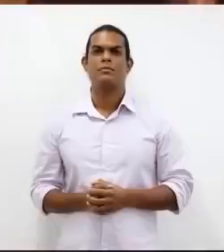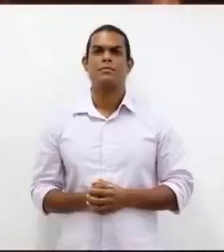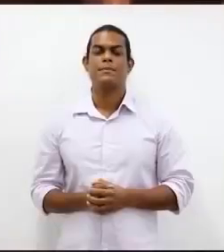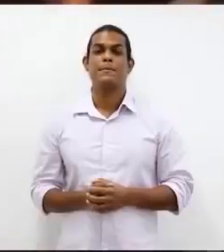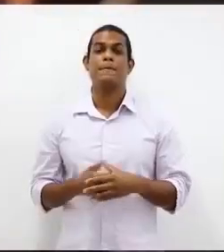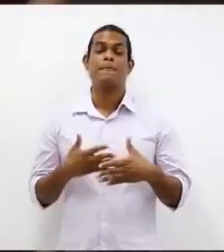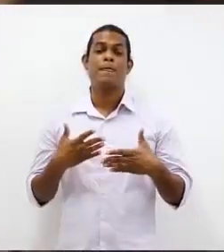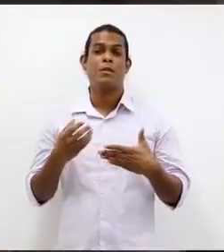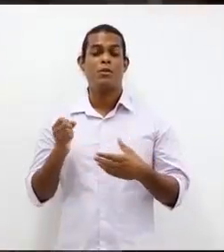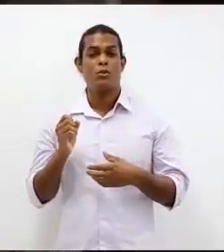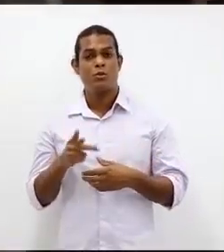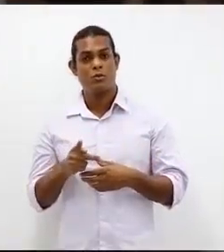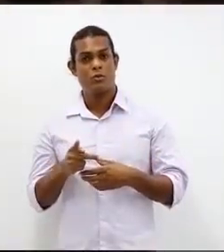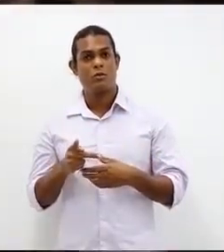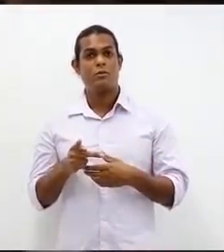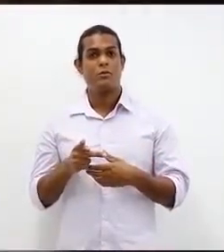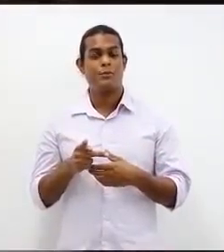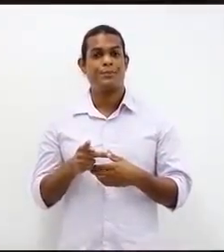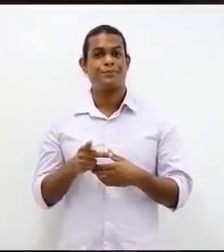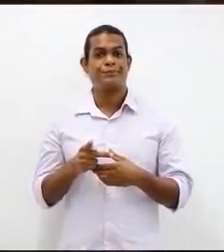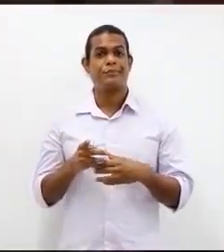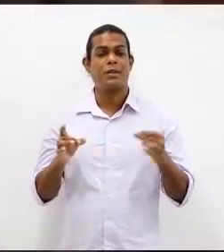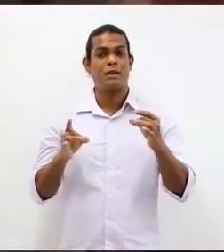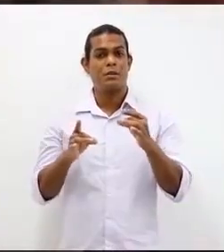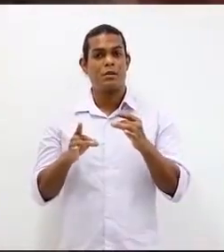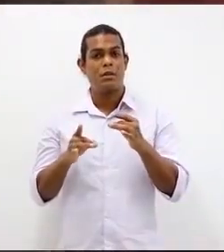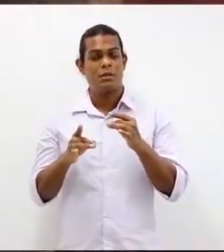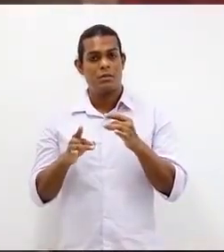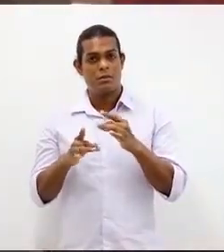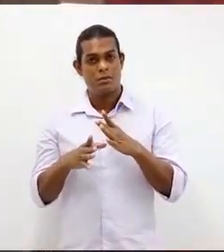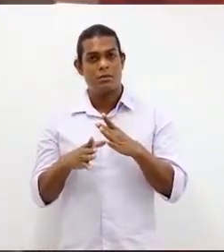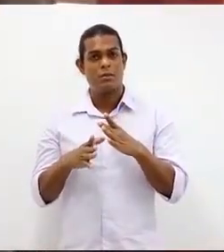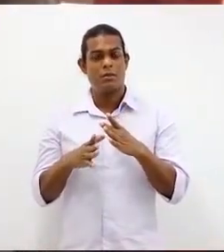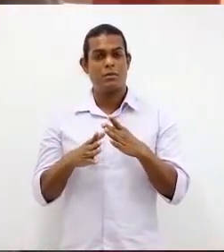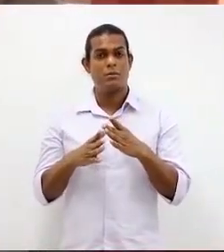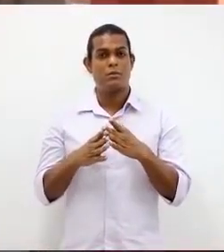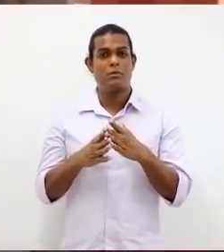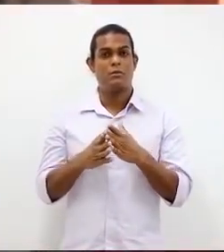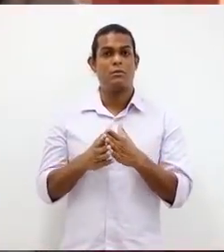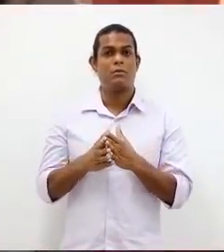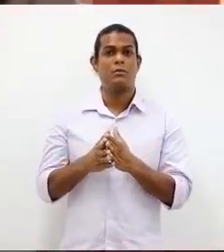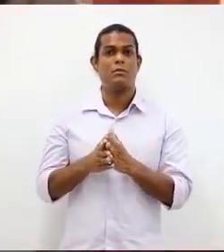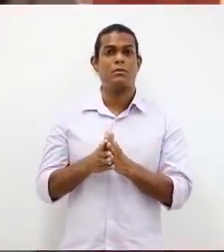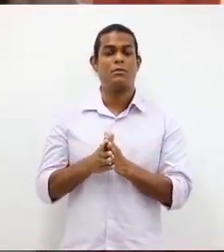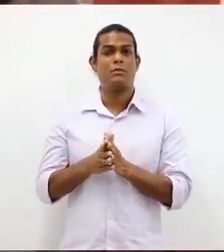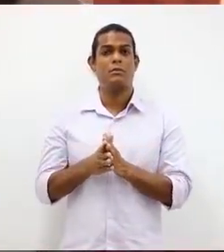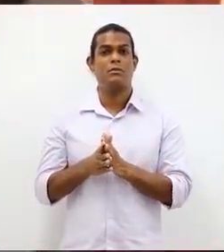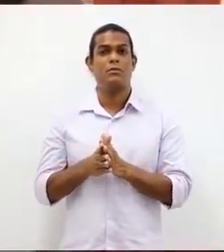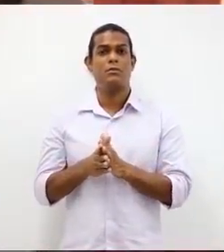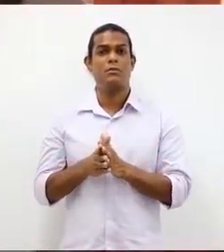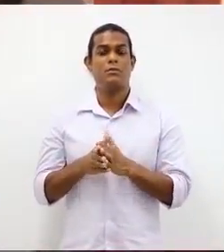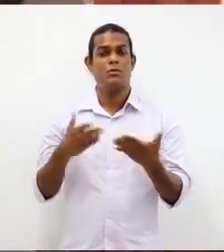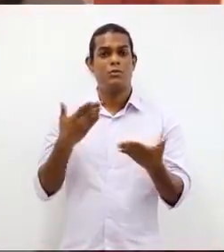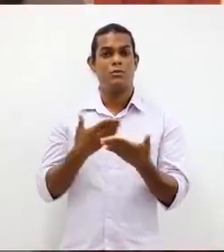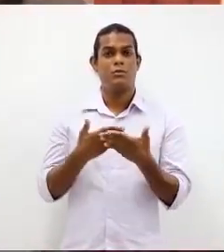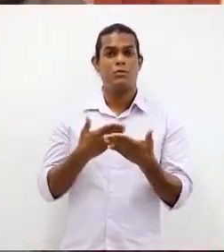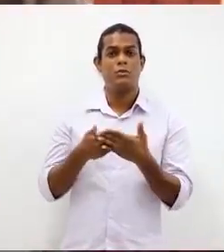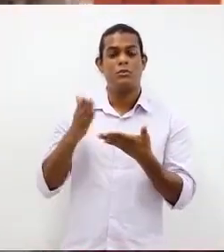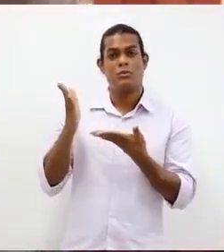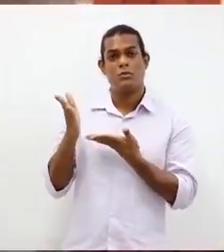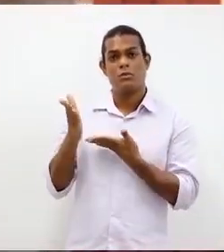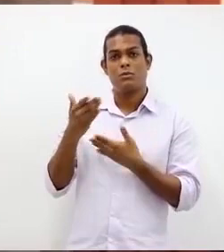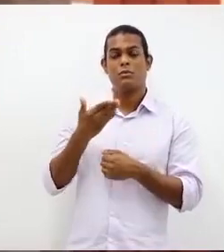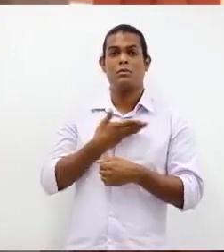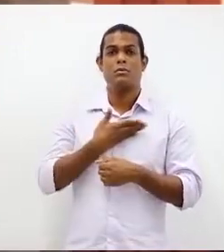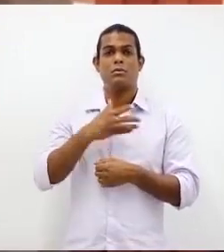Queridos alunos, nós terminamos de ter uma excelente demonstração, excelente aula com a ajuda de nossa técnica de segurança Patrícia, aqui da Gabriel Bacelar, que